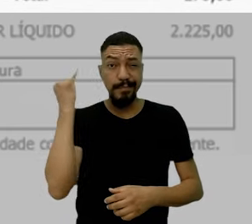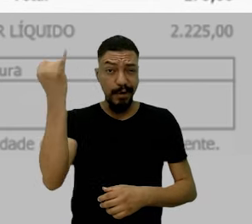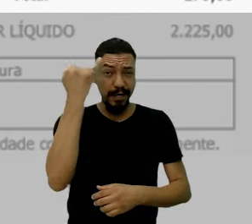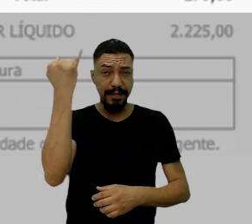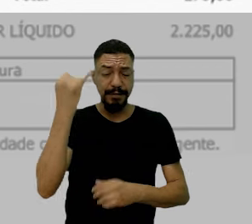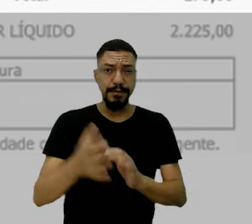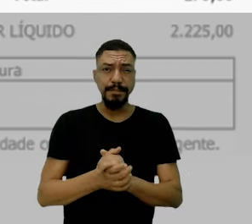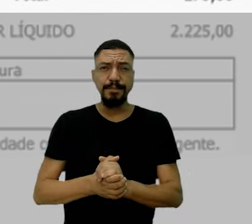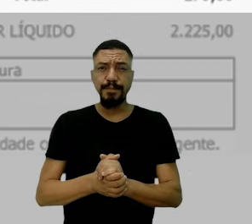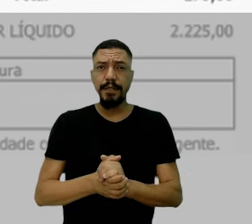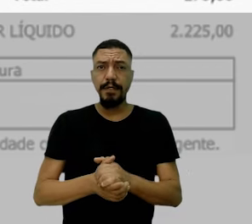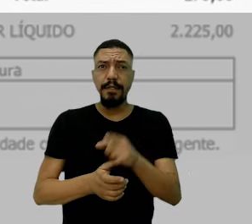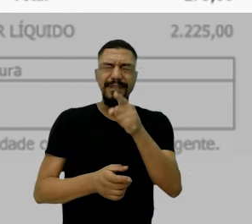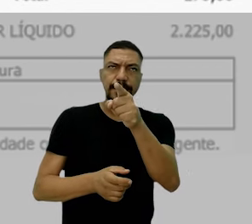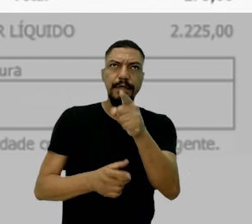isso é bem importante.